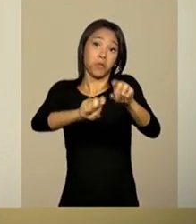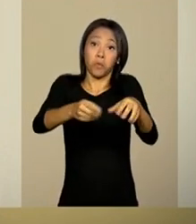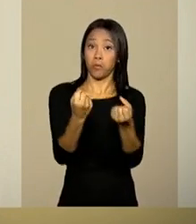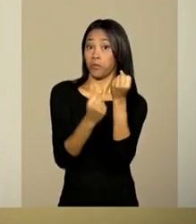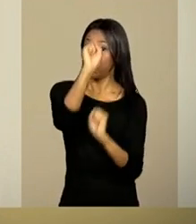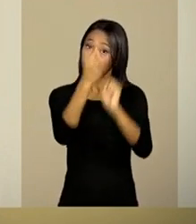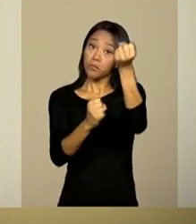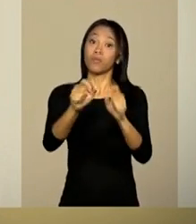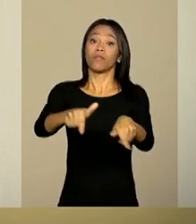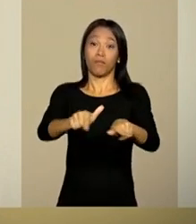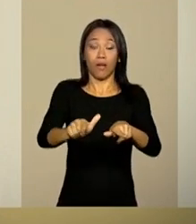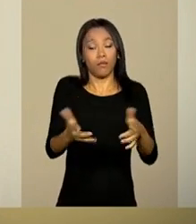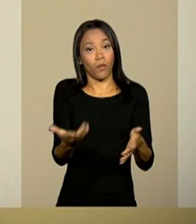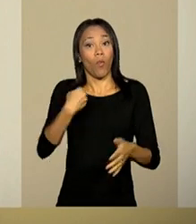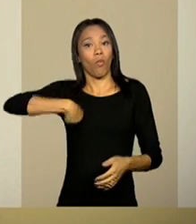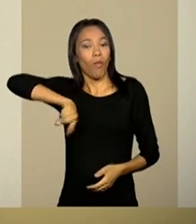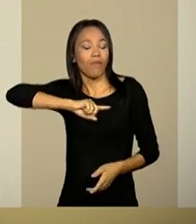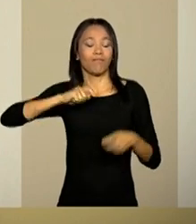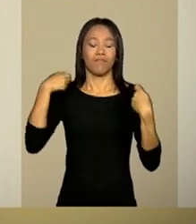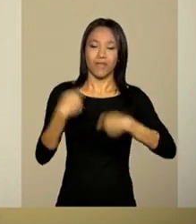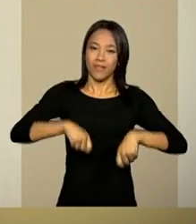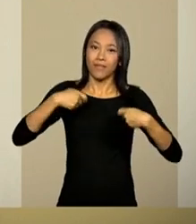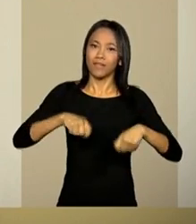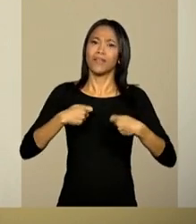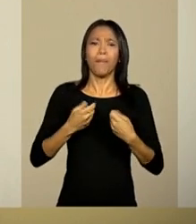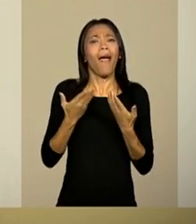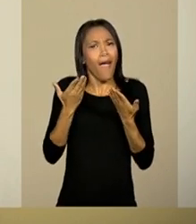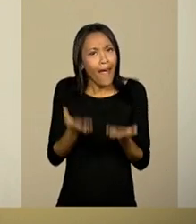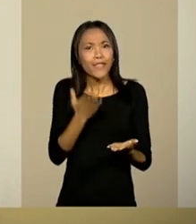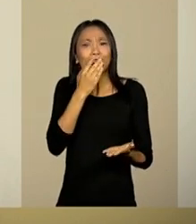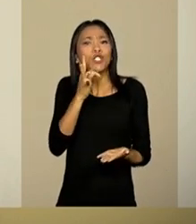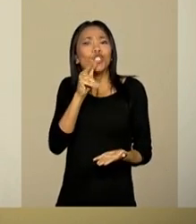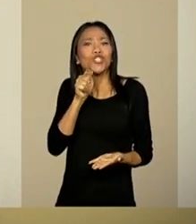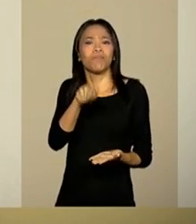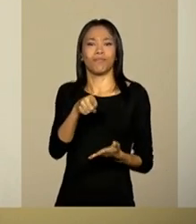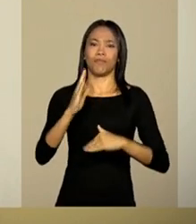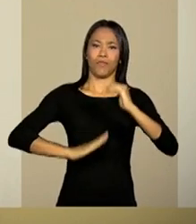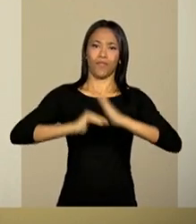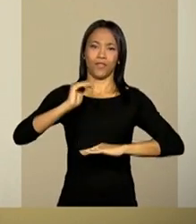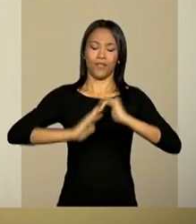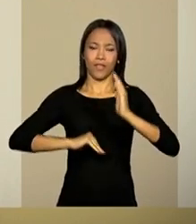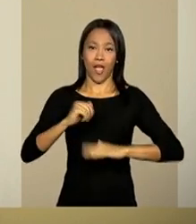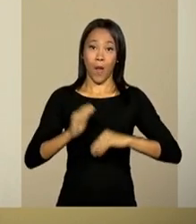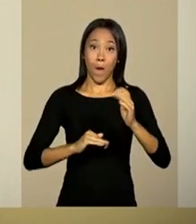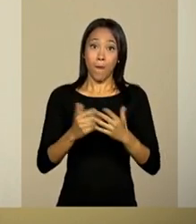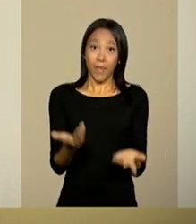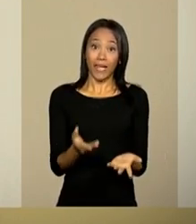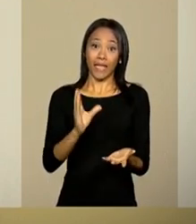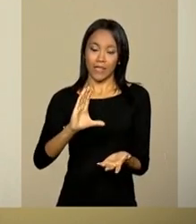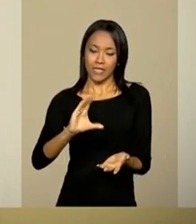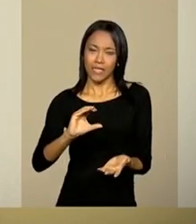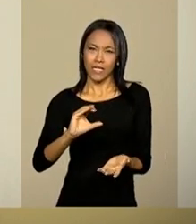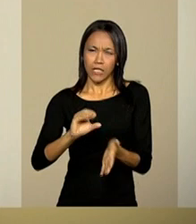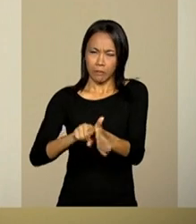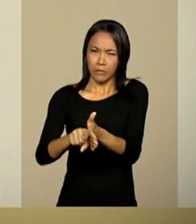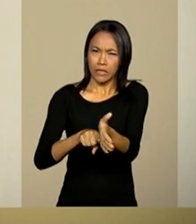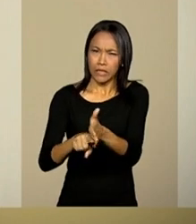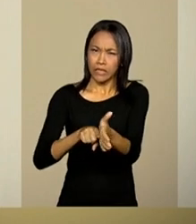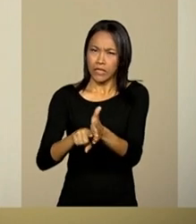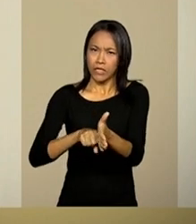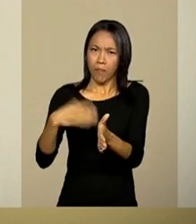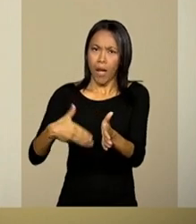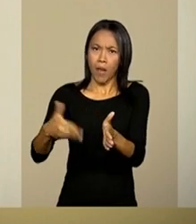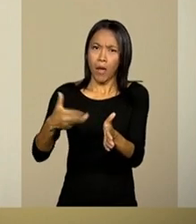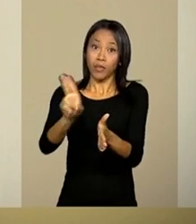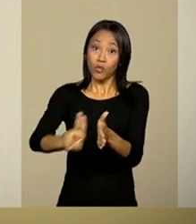trabalha nós Luciano precisamos desse tipo de profissional para que a ciência desenvolvida nas universidades e